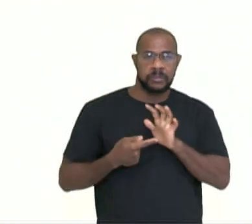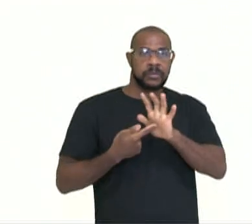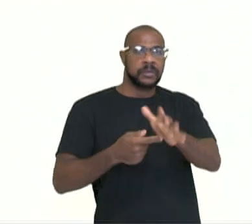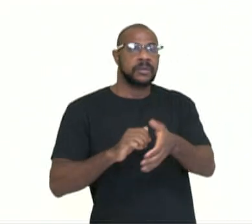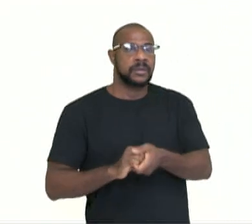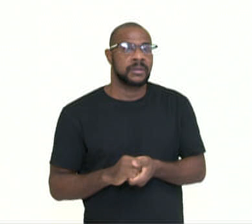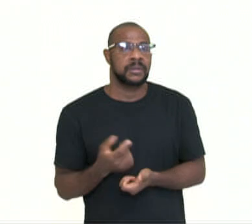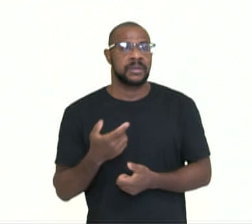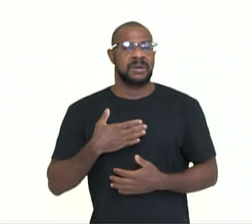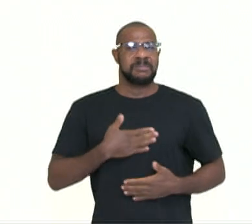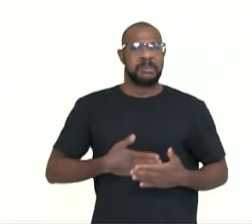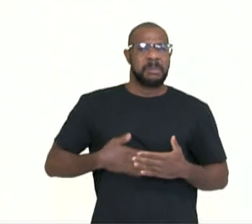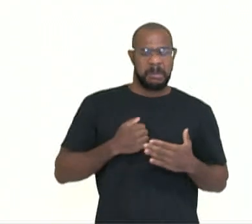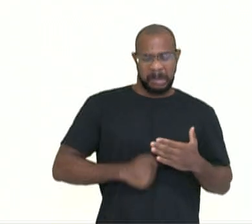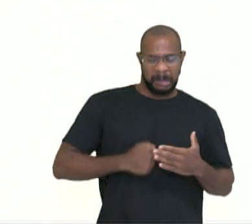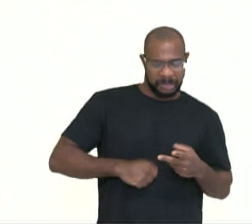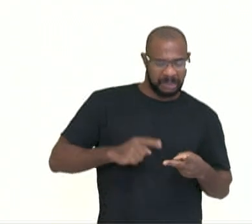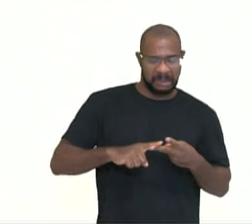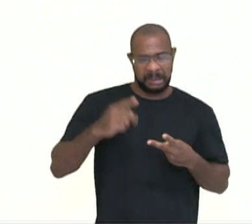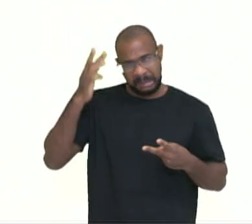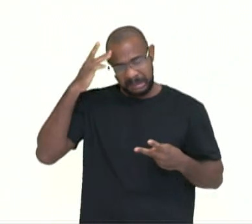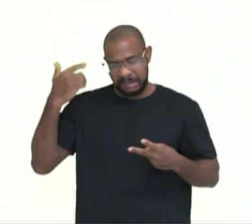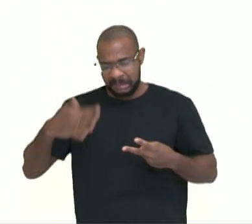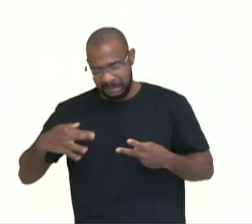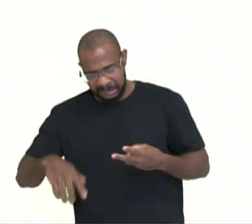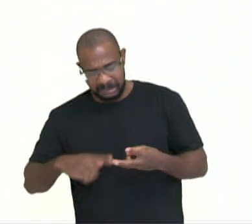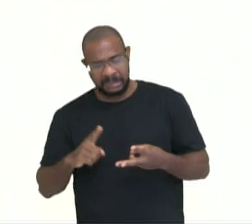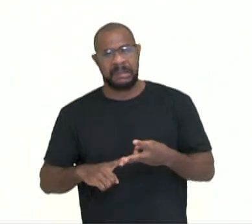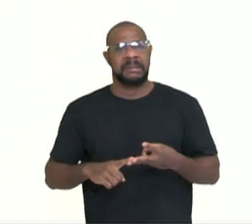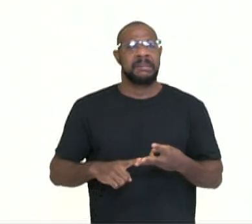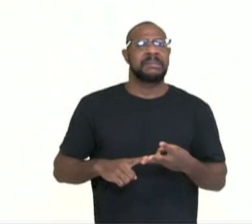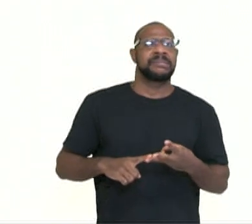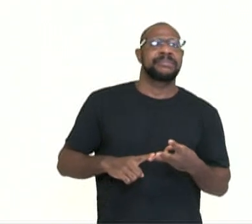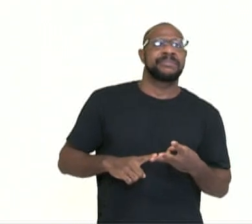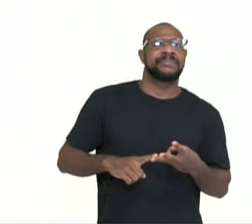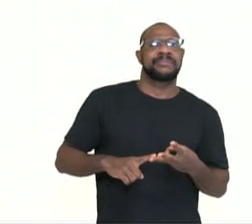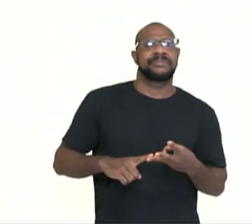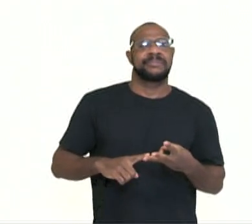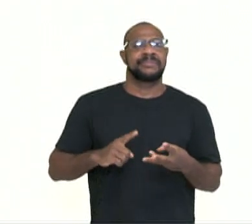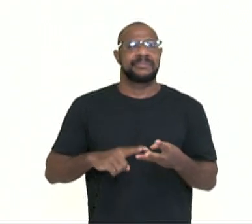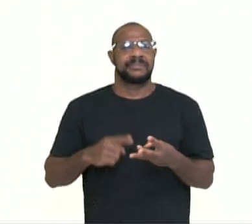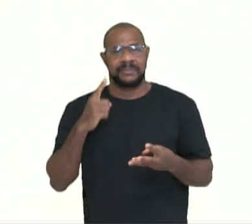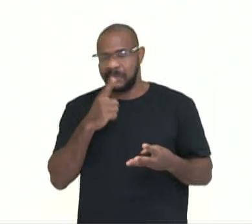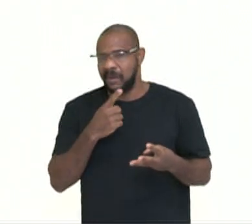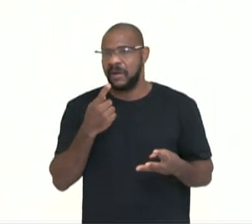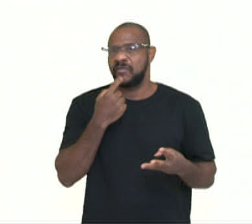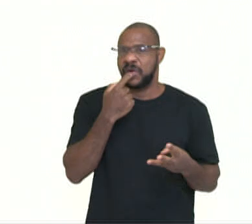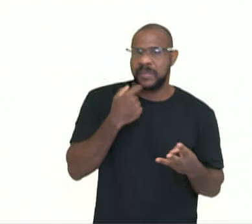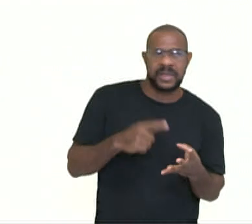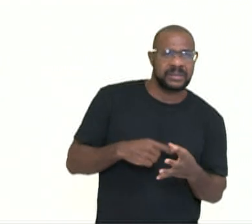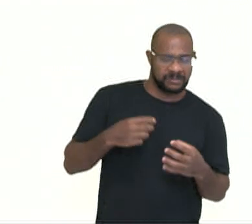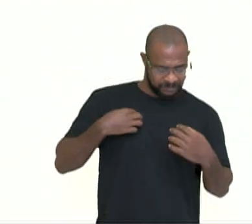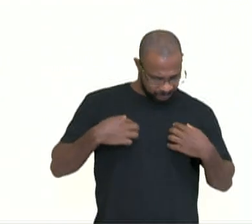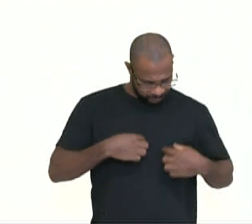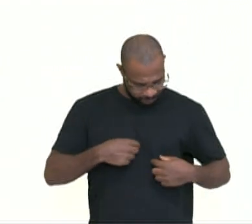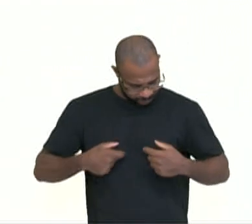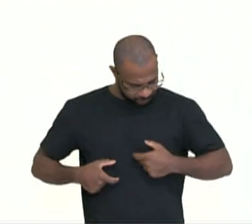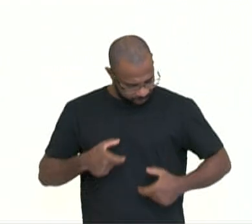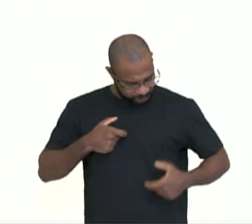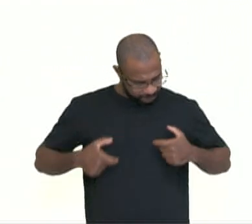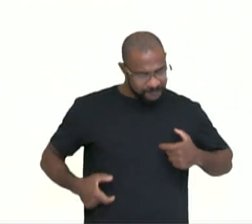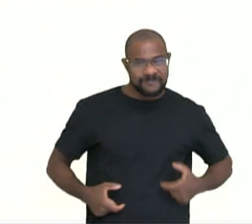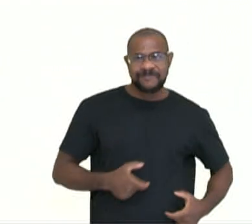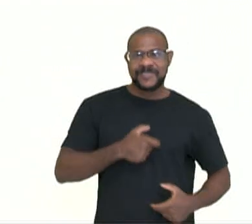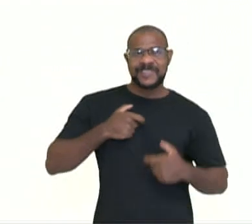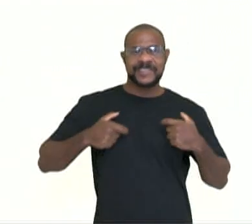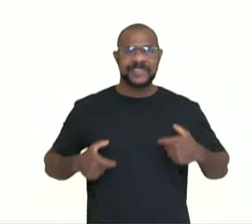vermelhos, diarreia, dor de cabeça, dor nas articulações, palidez e manchas pelo corpo e febre. Aparece